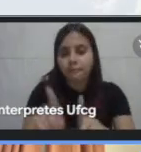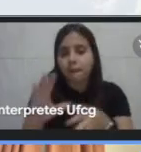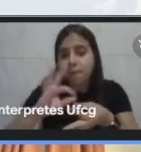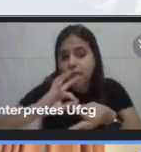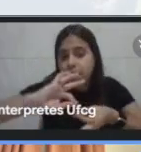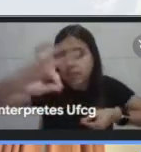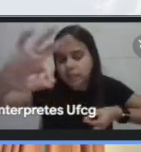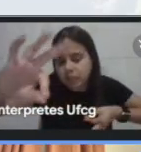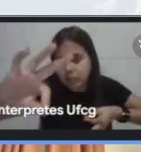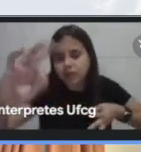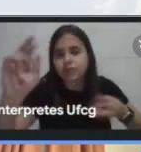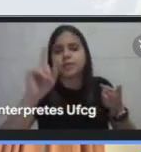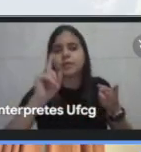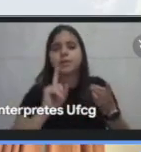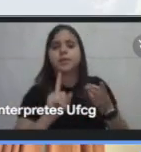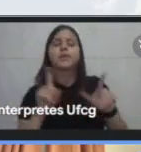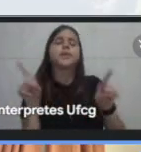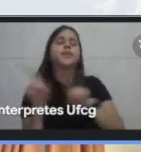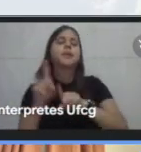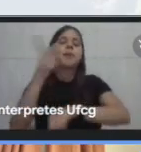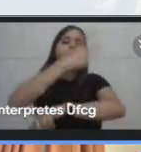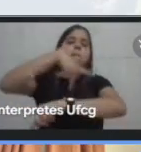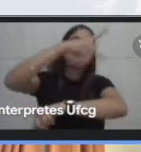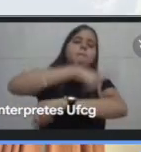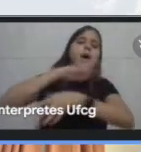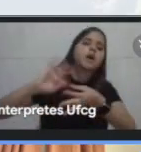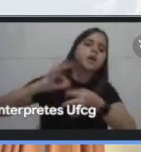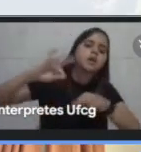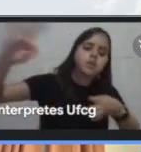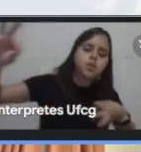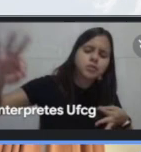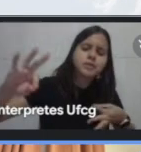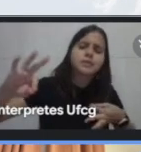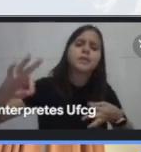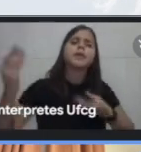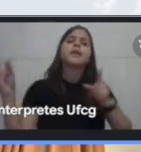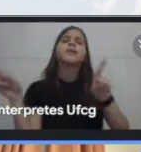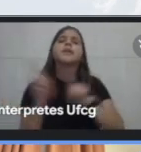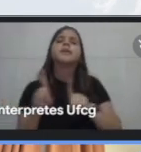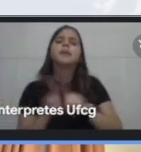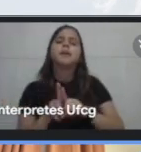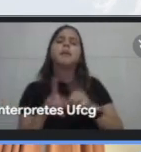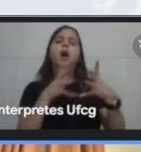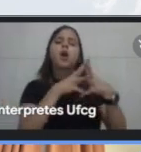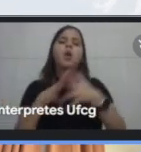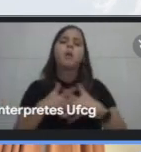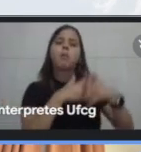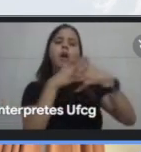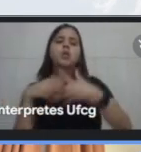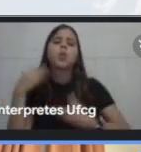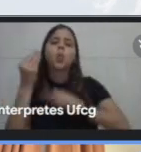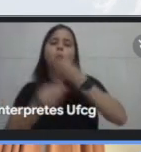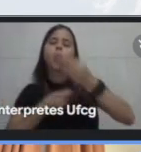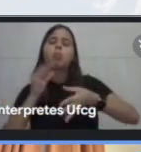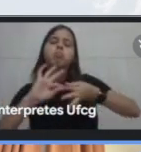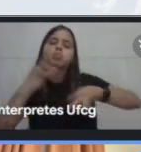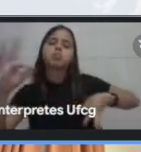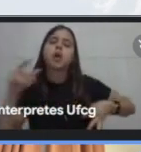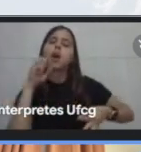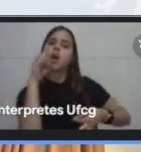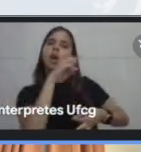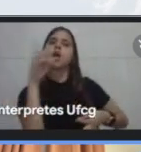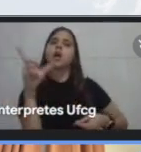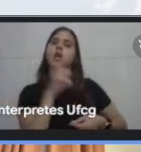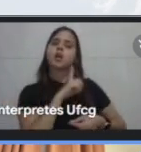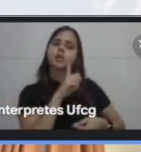rodovias, distâncias a parques e áreas de recreação e distância a entradas de metrô. Porque lá já existe uma rede de metrô, mas eles estão